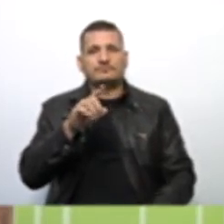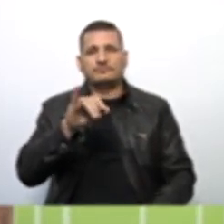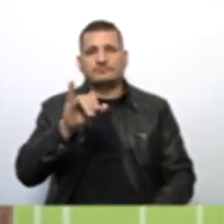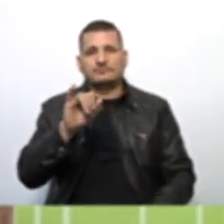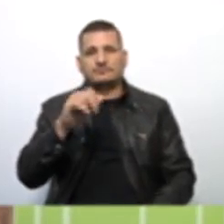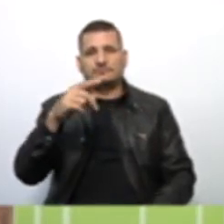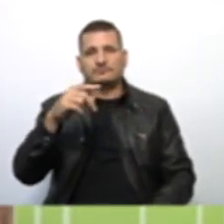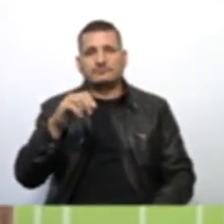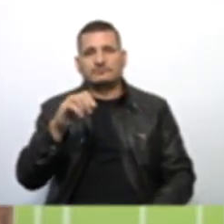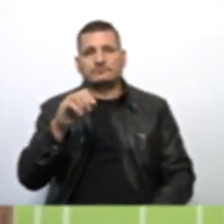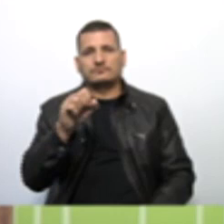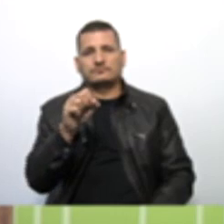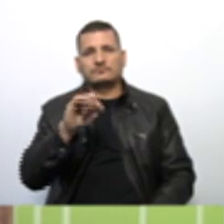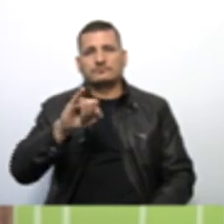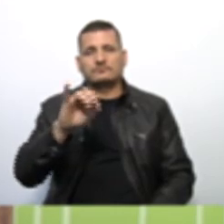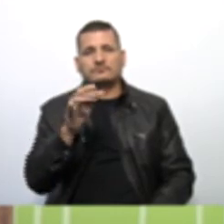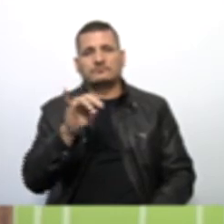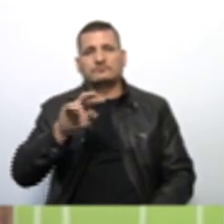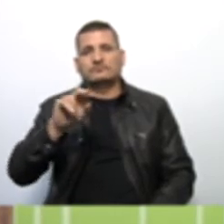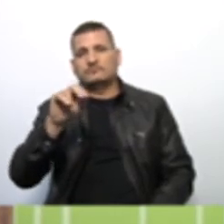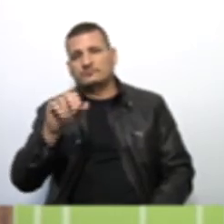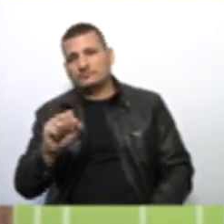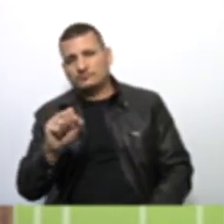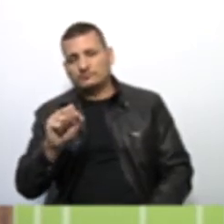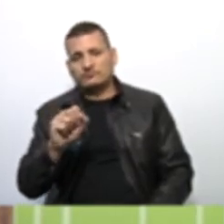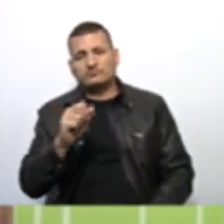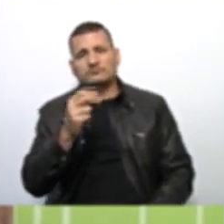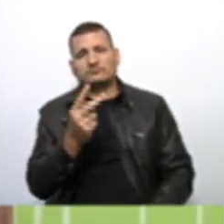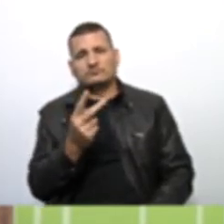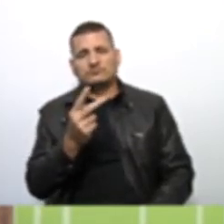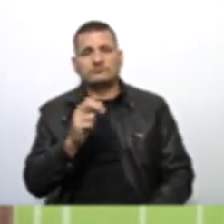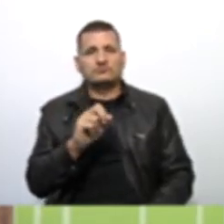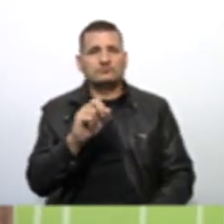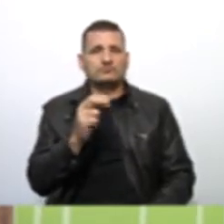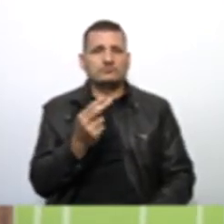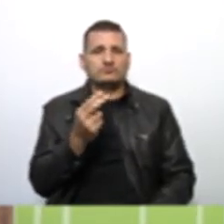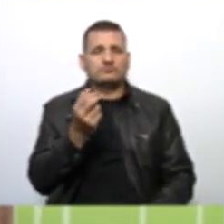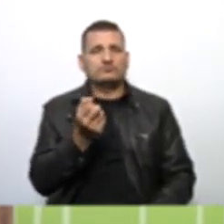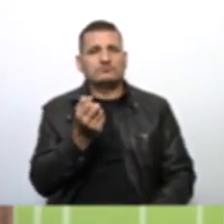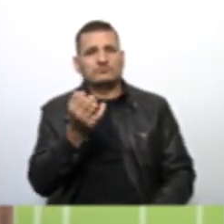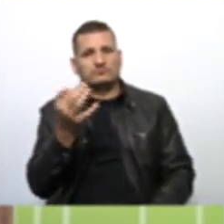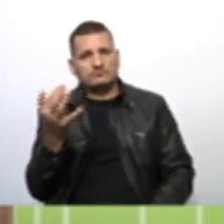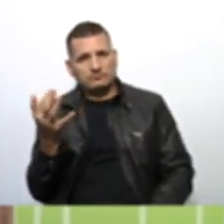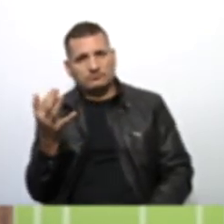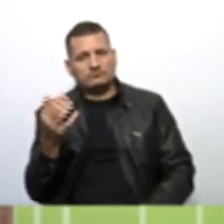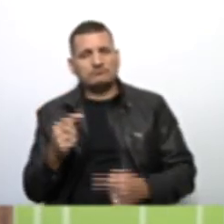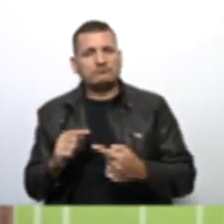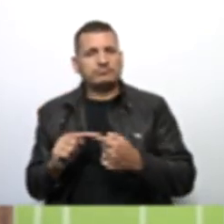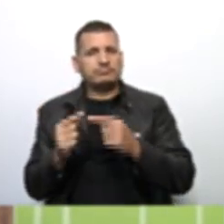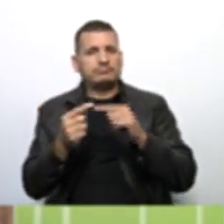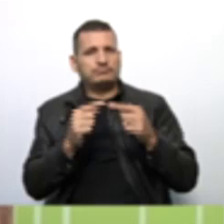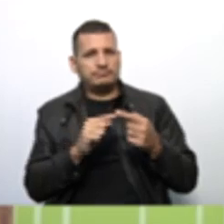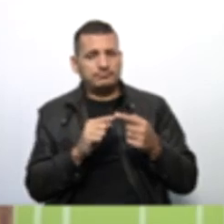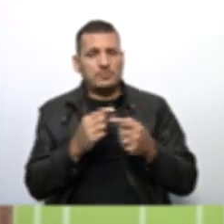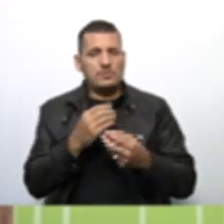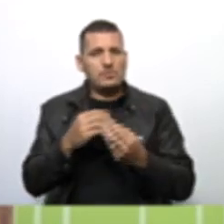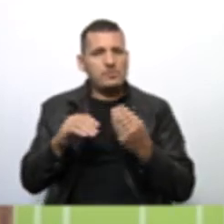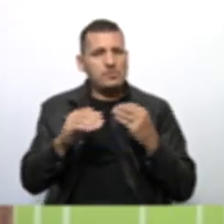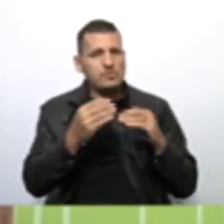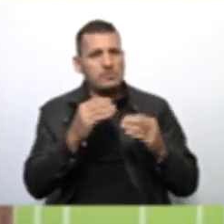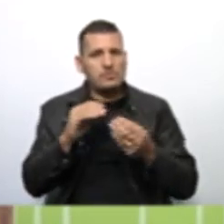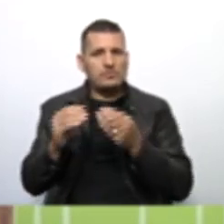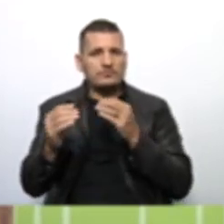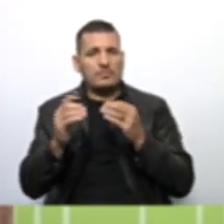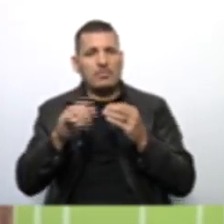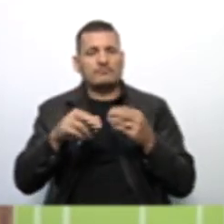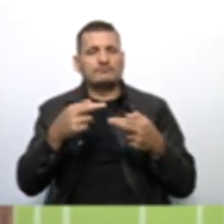dispositivos conectados. Dois ou mais conectantes formam-se uma rede. Quando eles compartilham recurso, então